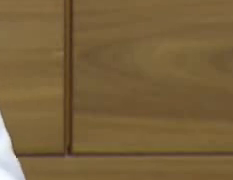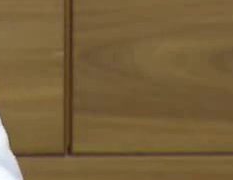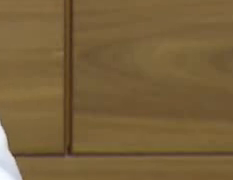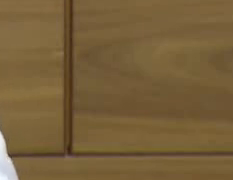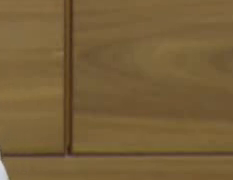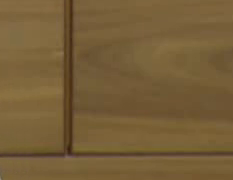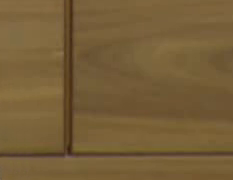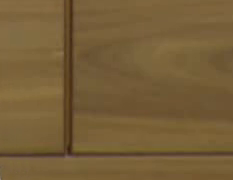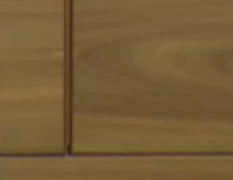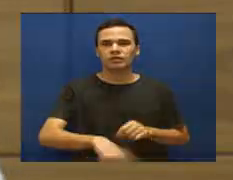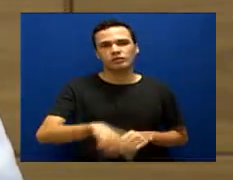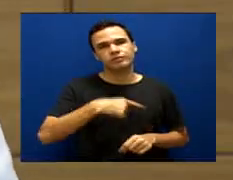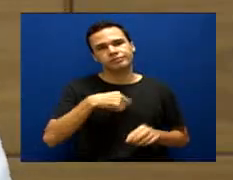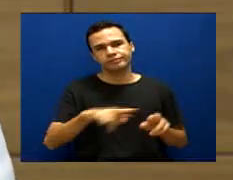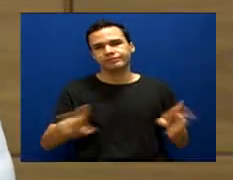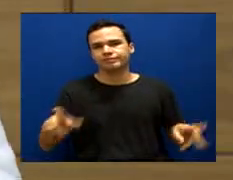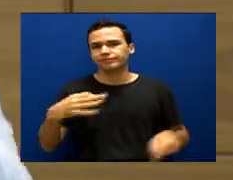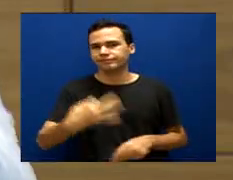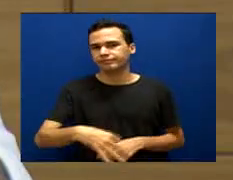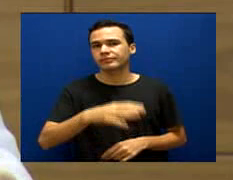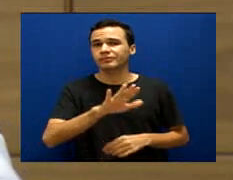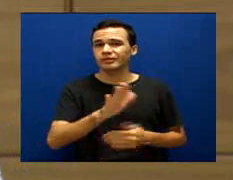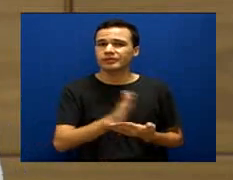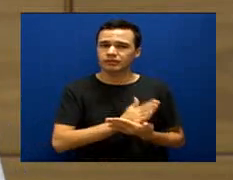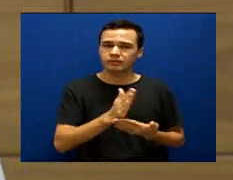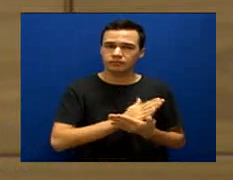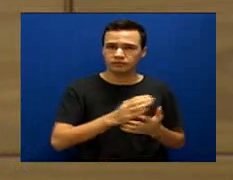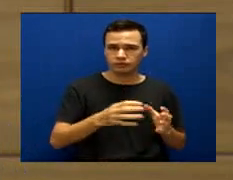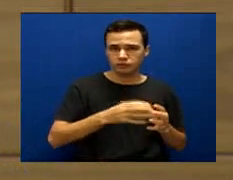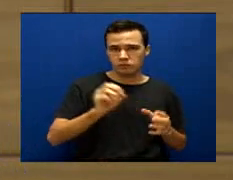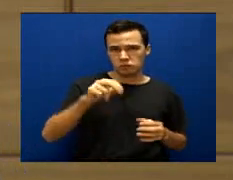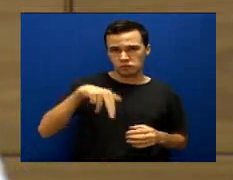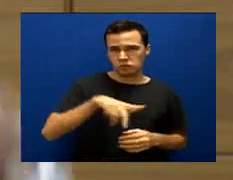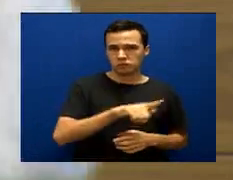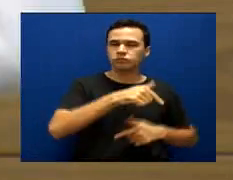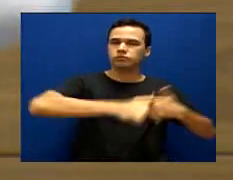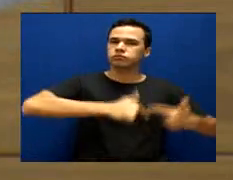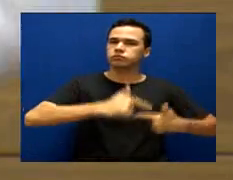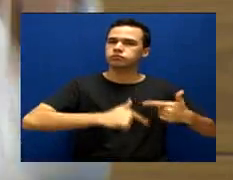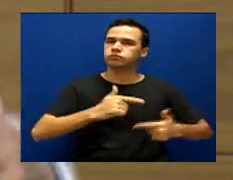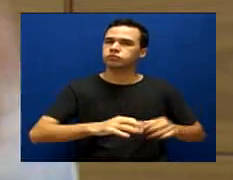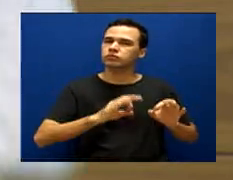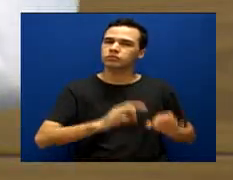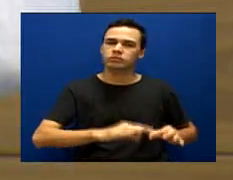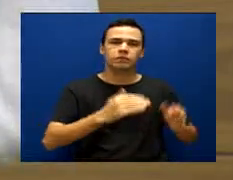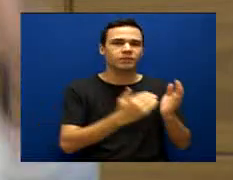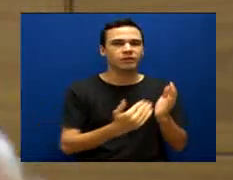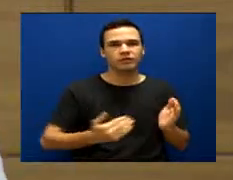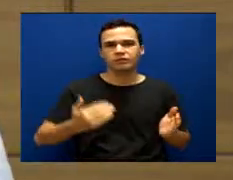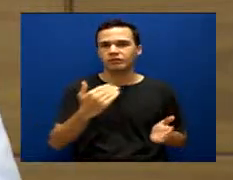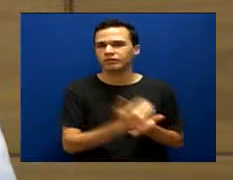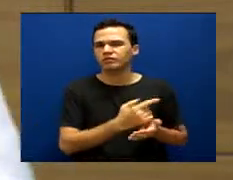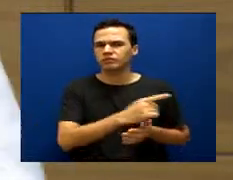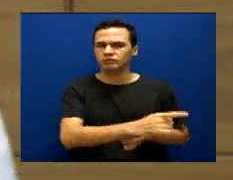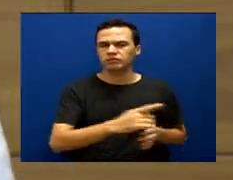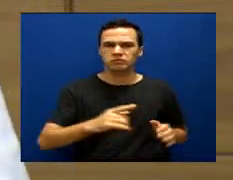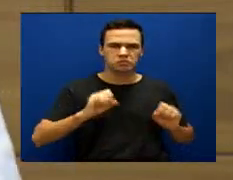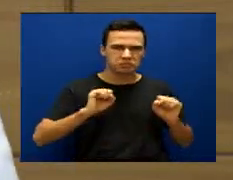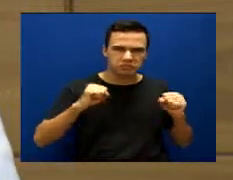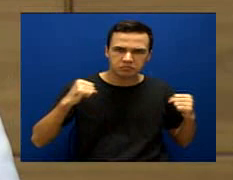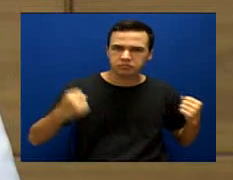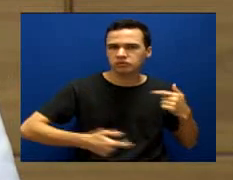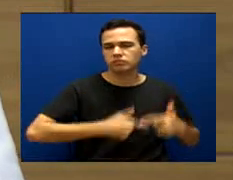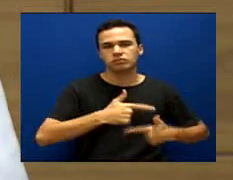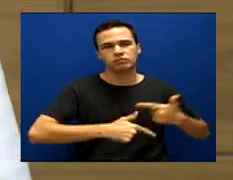nós estaríamos numa situação diferenciada. As ONGs também estão fazendo o seu papel, e até muito mais do que podem, pelo que a